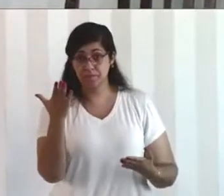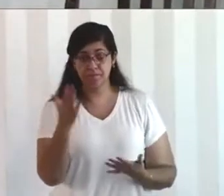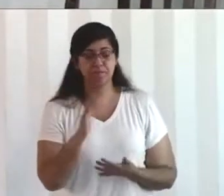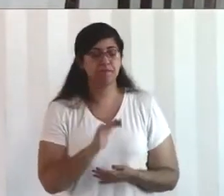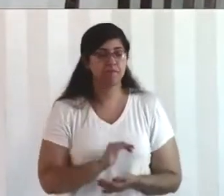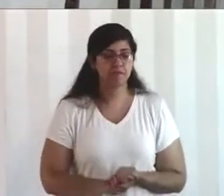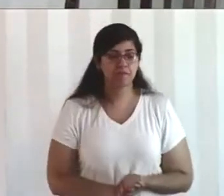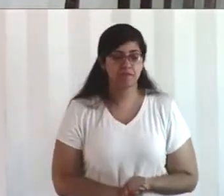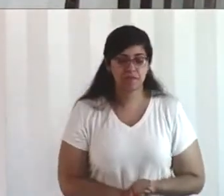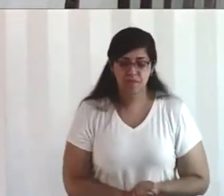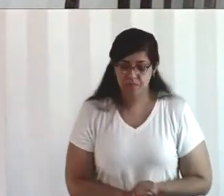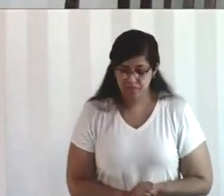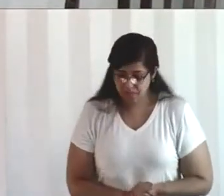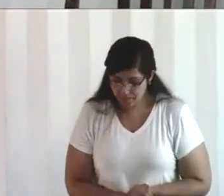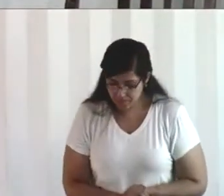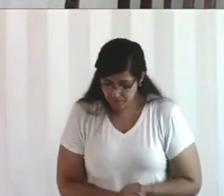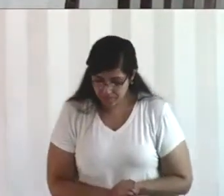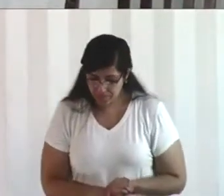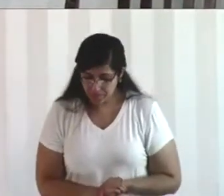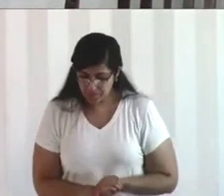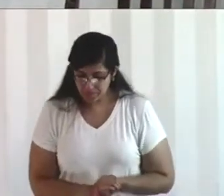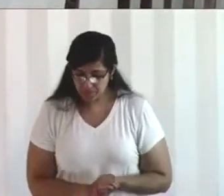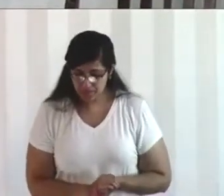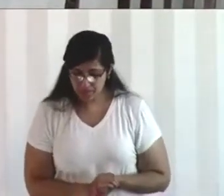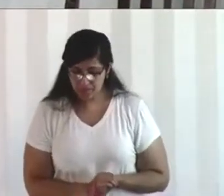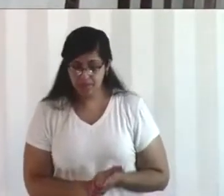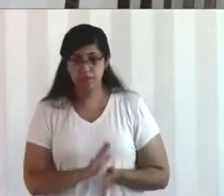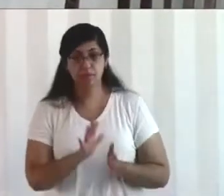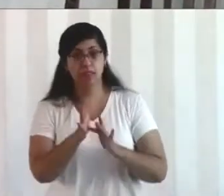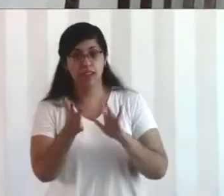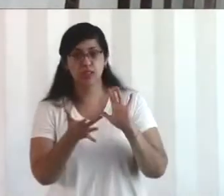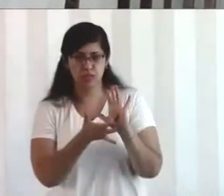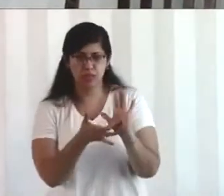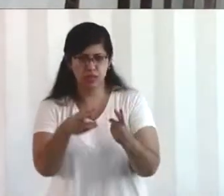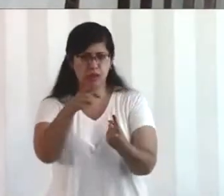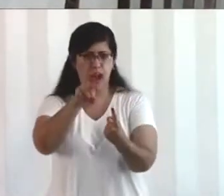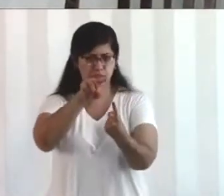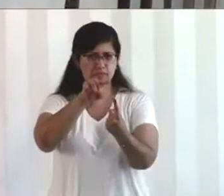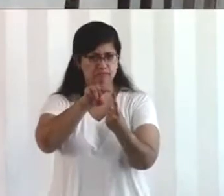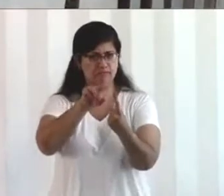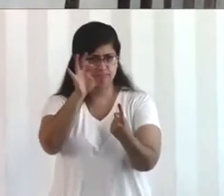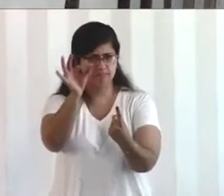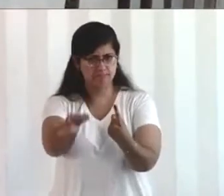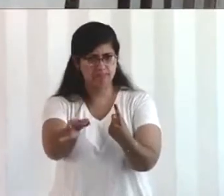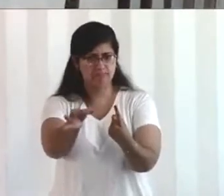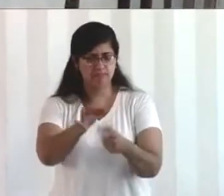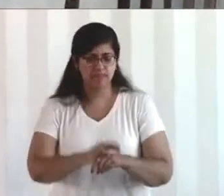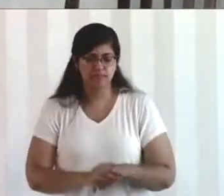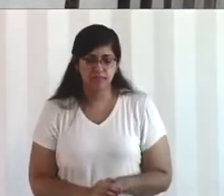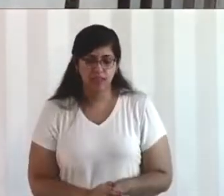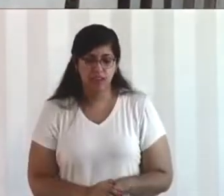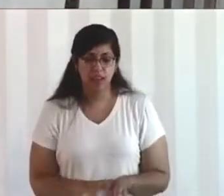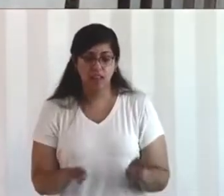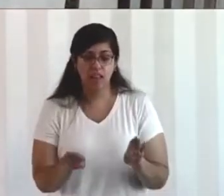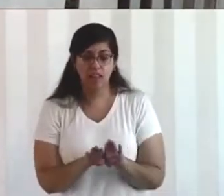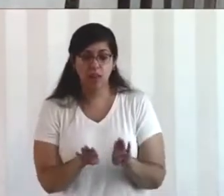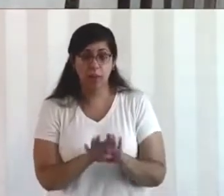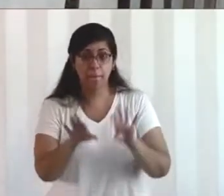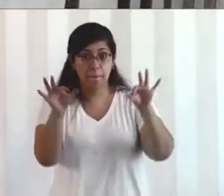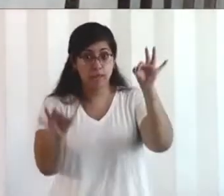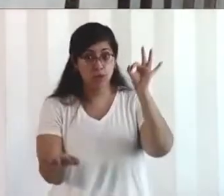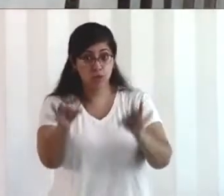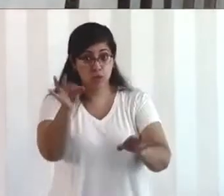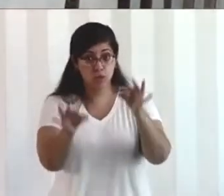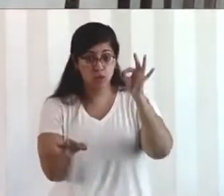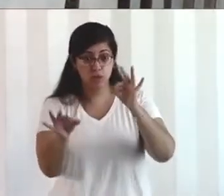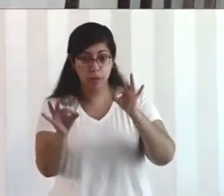nós vamos ver daqui a pouquinho, que é Crispo, o principal da sinagoga, e também Tício Justo. Vão